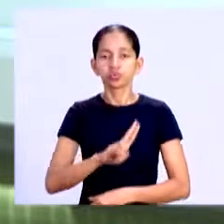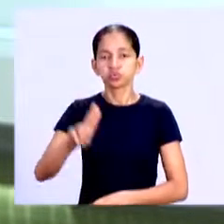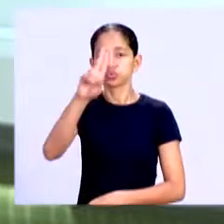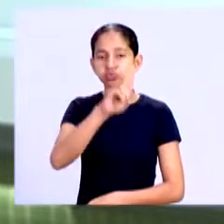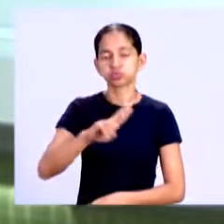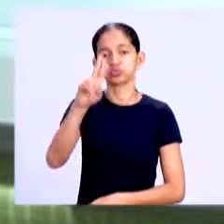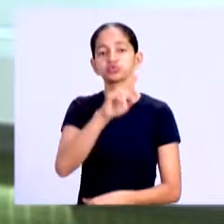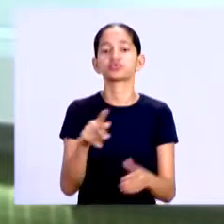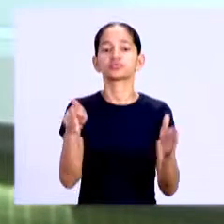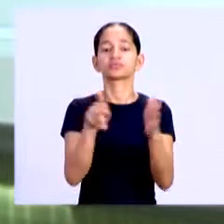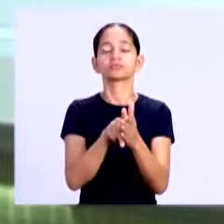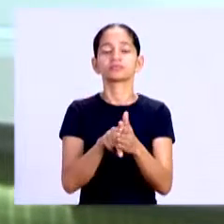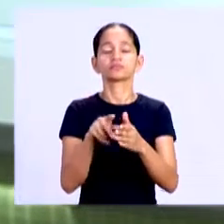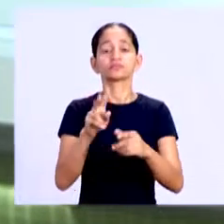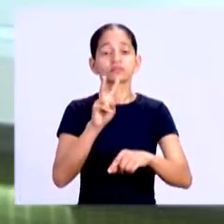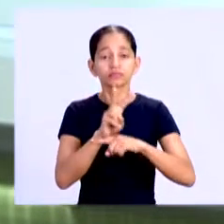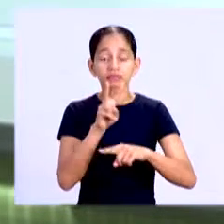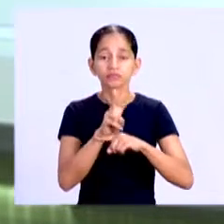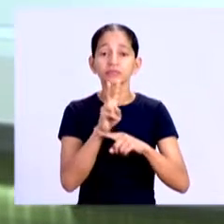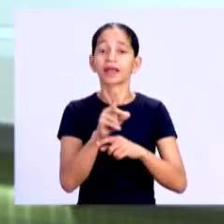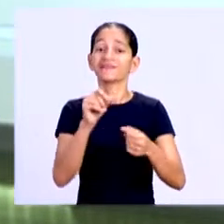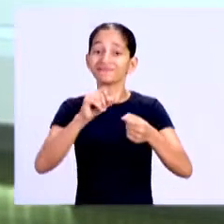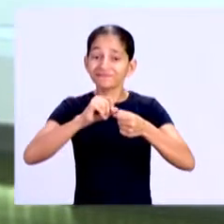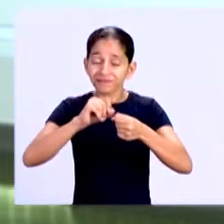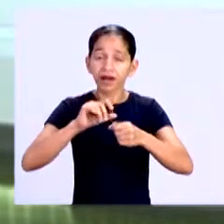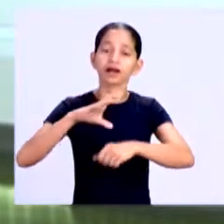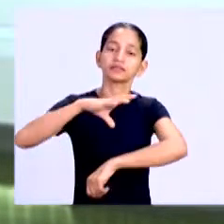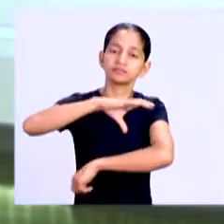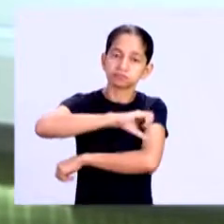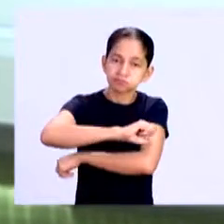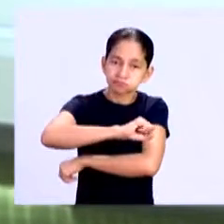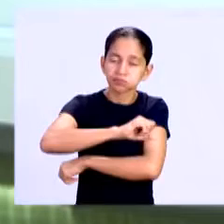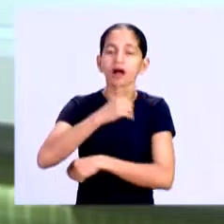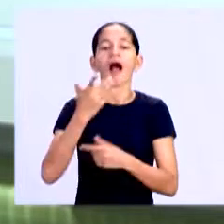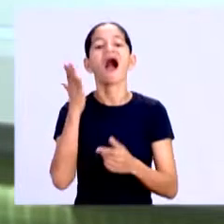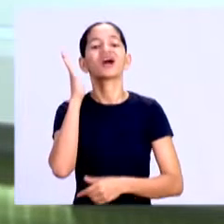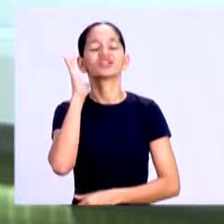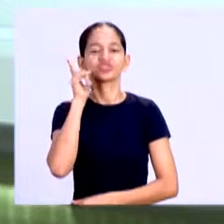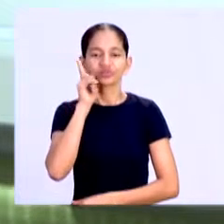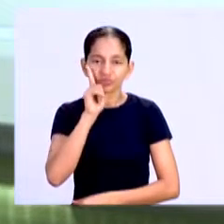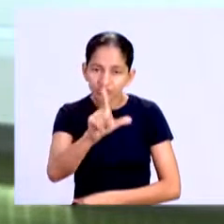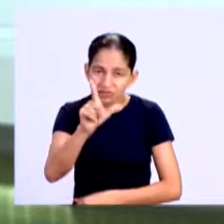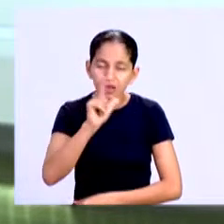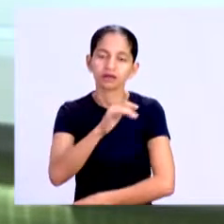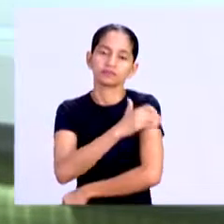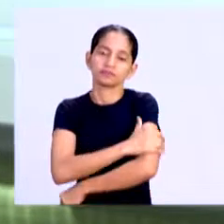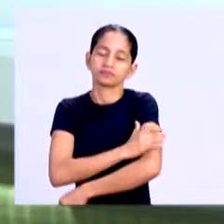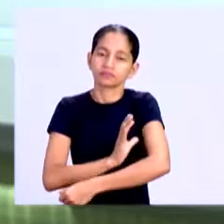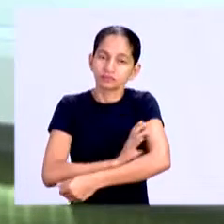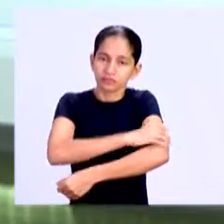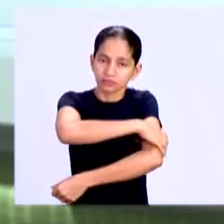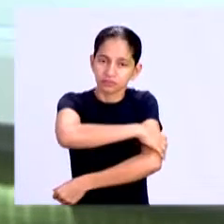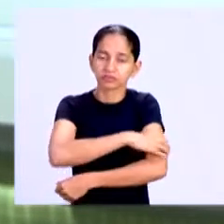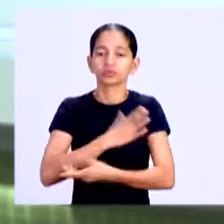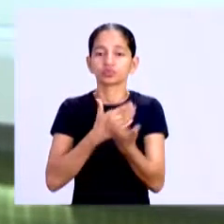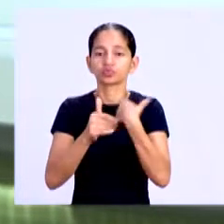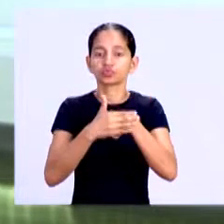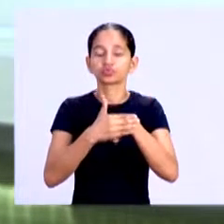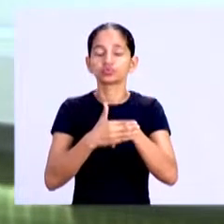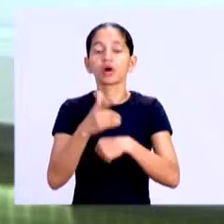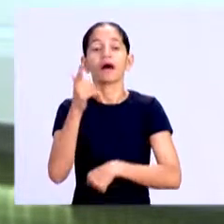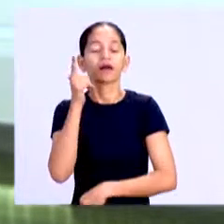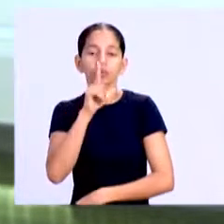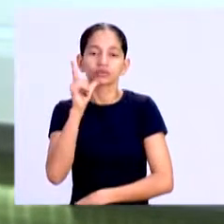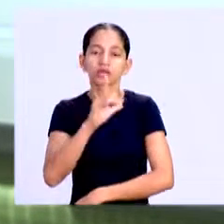o próprio cuidador insufla a pera e aí o manguito fica no braço do idoso, e esse manguito